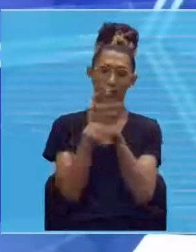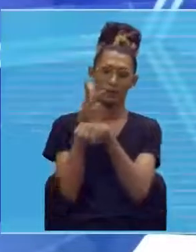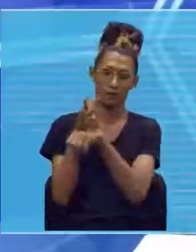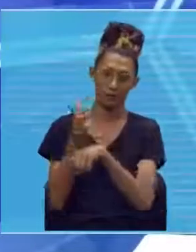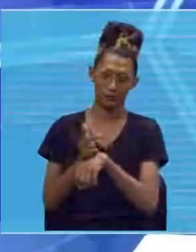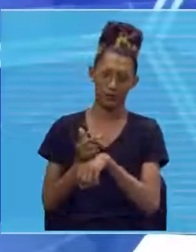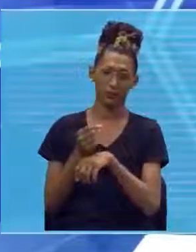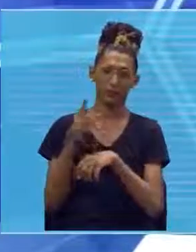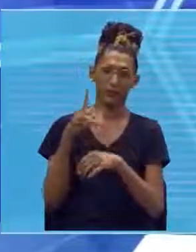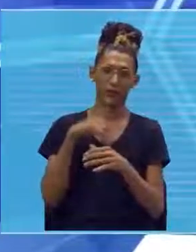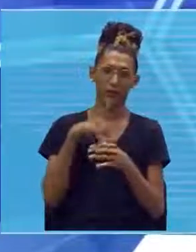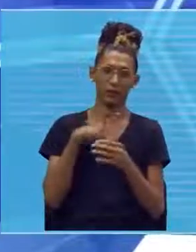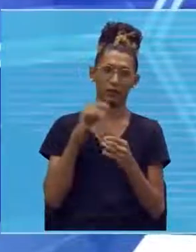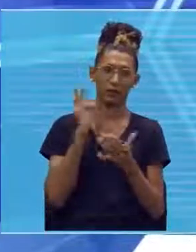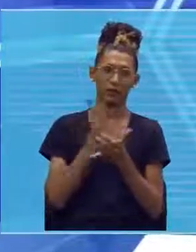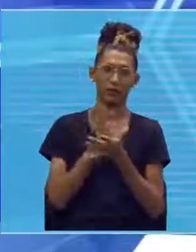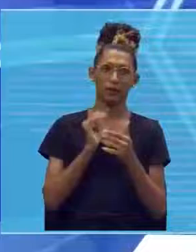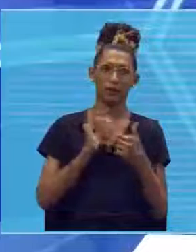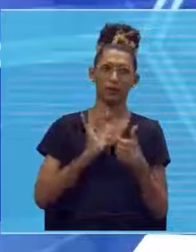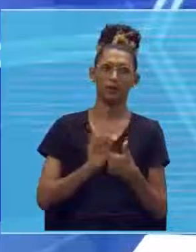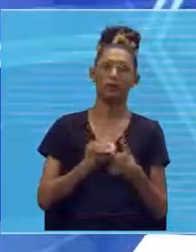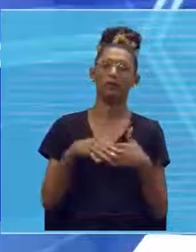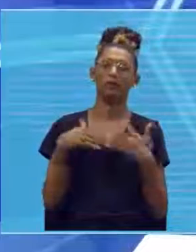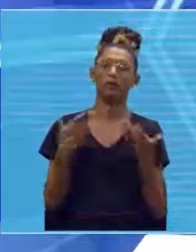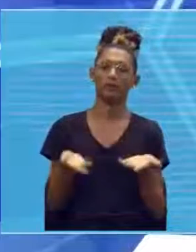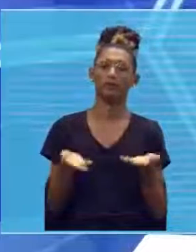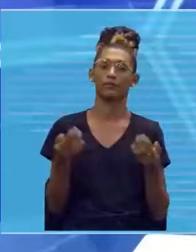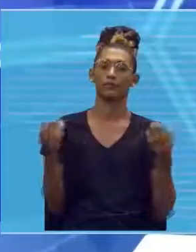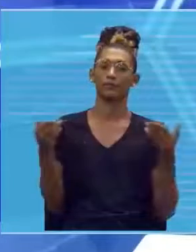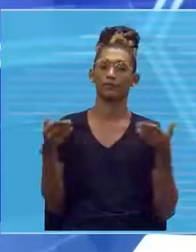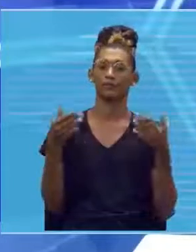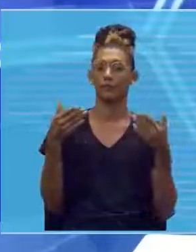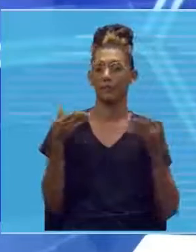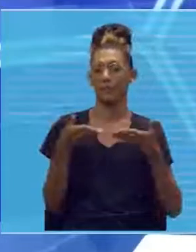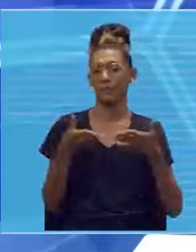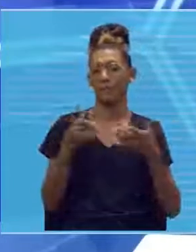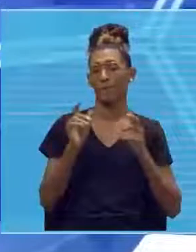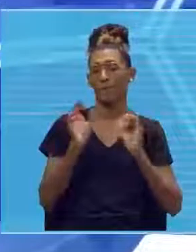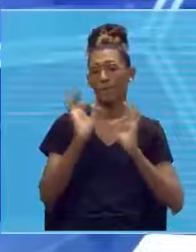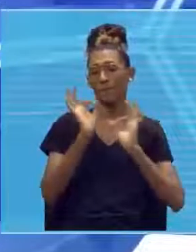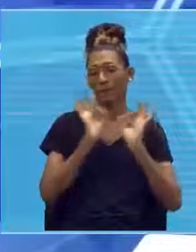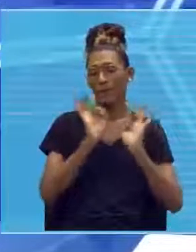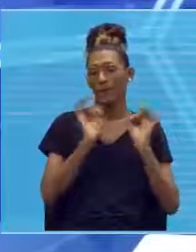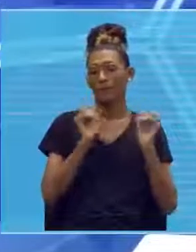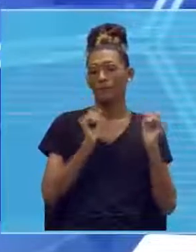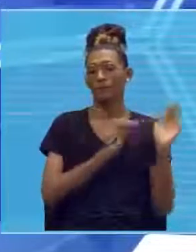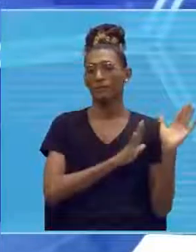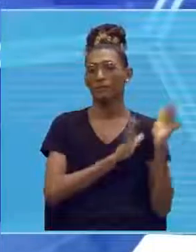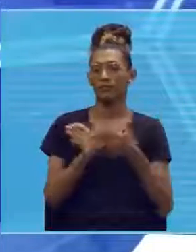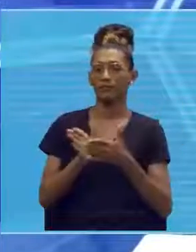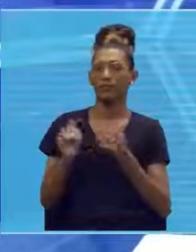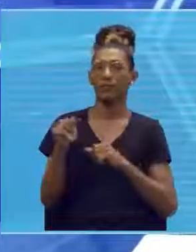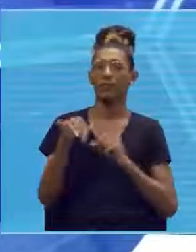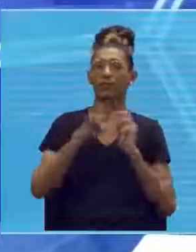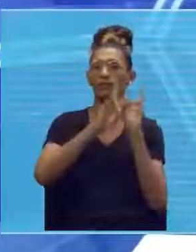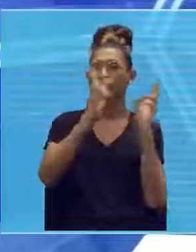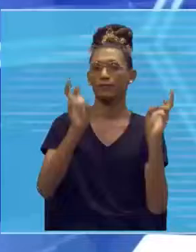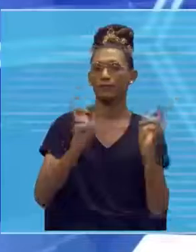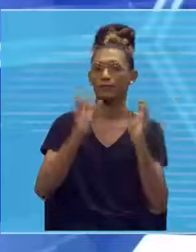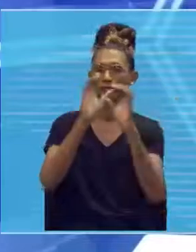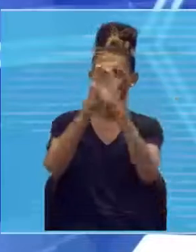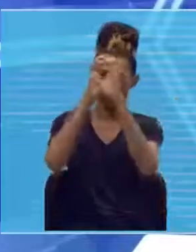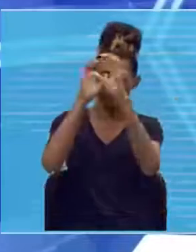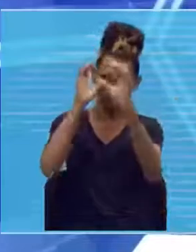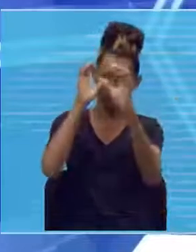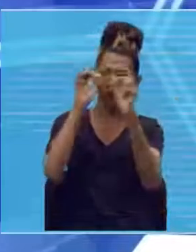que trazem muito do que a gente tá mostrando hoje hoje com esse recorte voltado para astronomia mas a